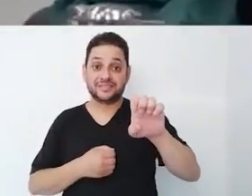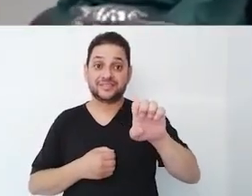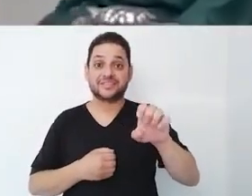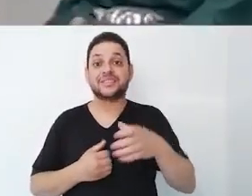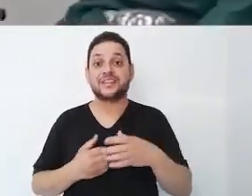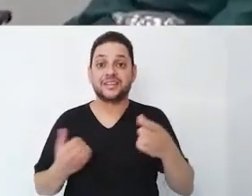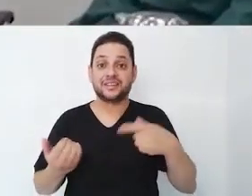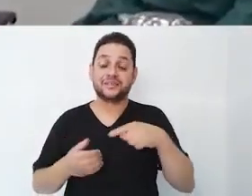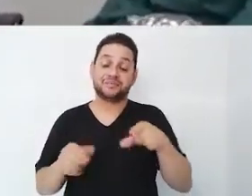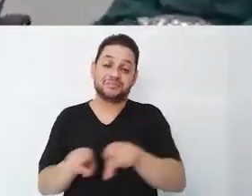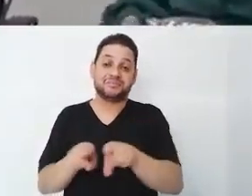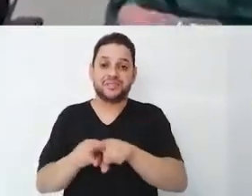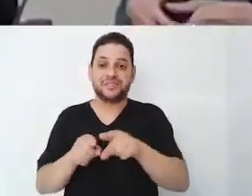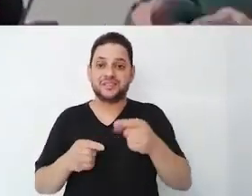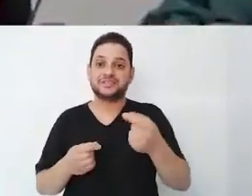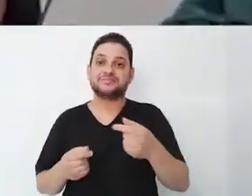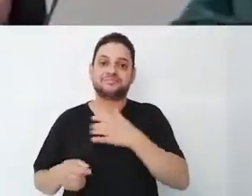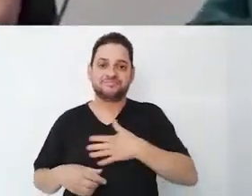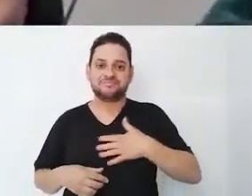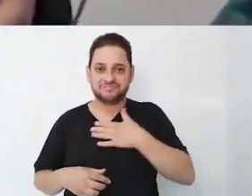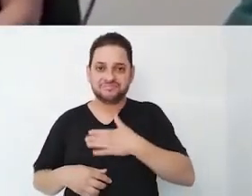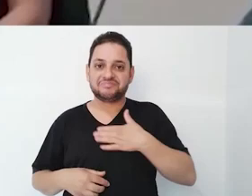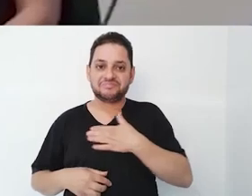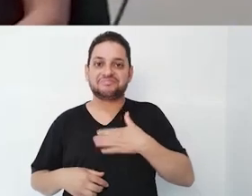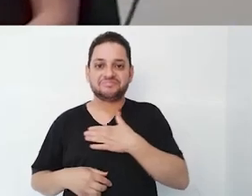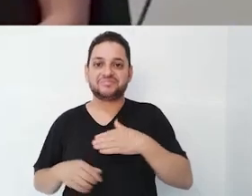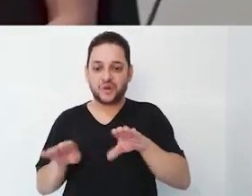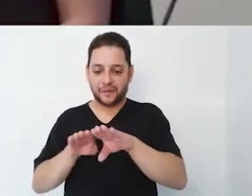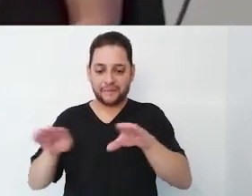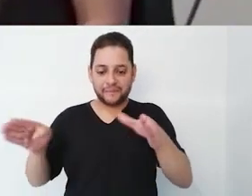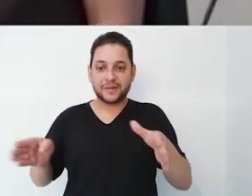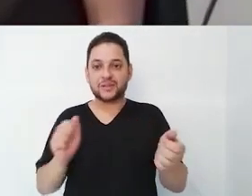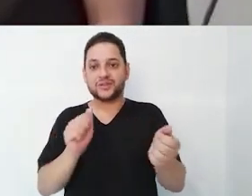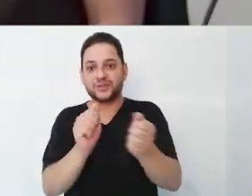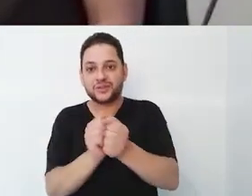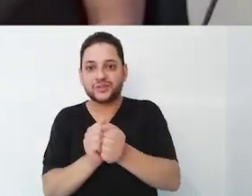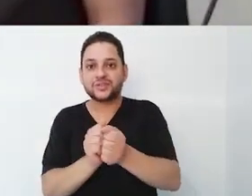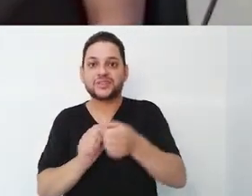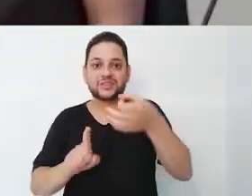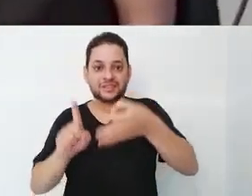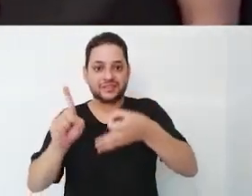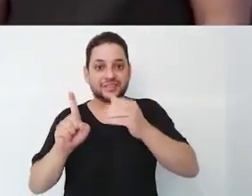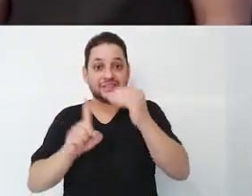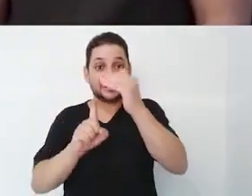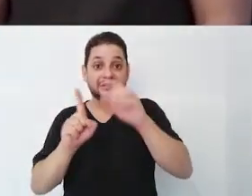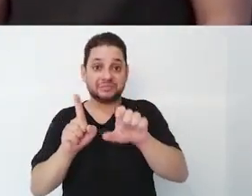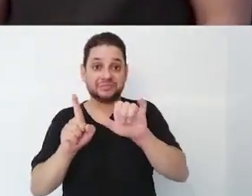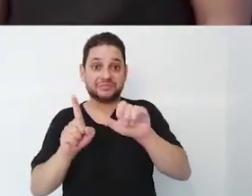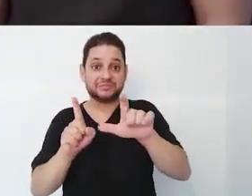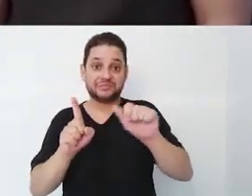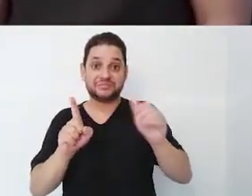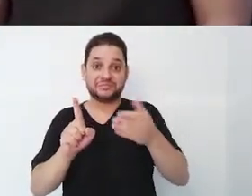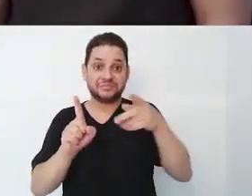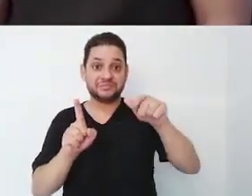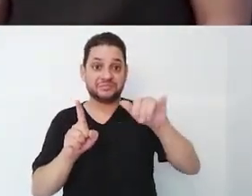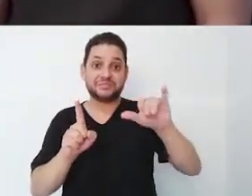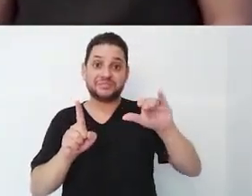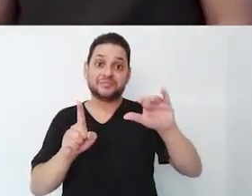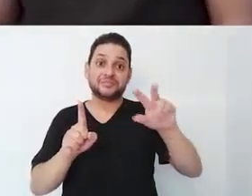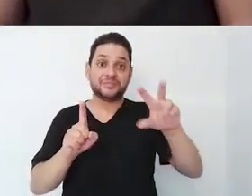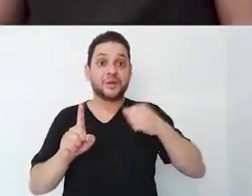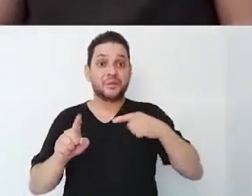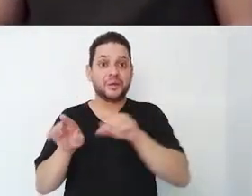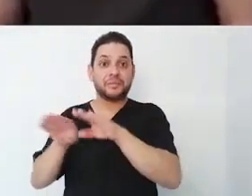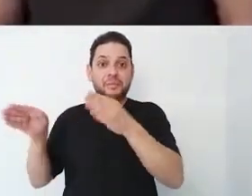de registrar minha satisfação de compor a mesa junto com a desembargadora federal Leila Paiva. Inclusive, fez parte da banca